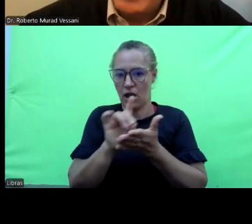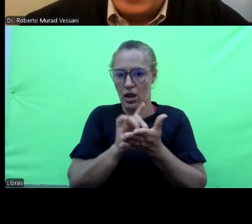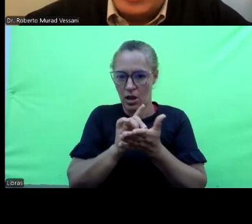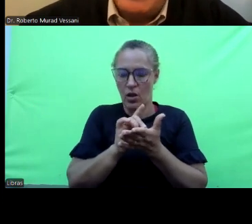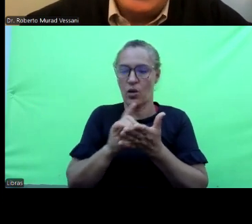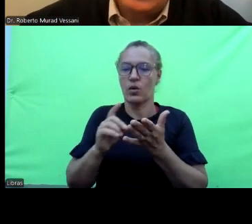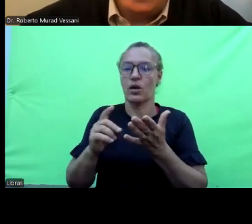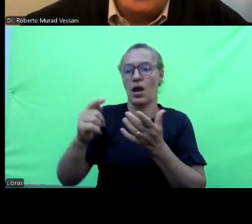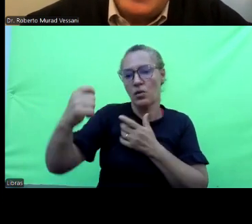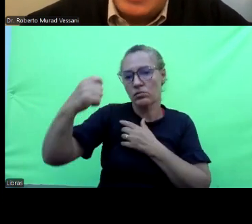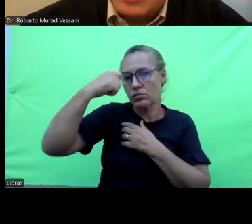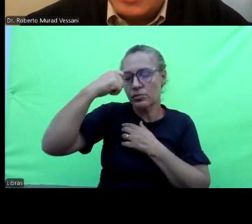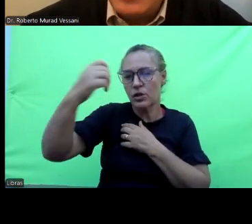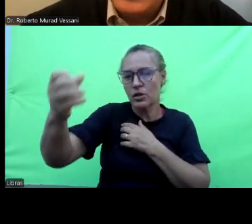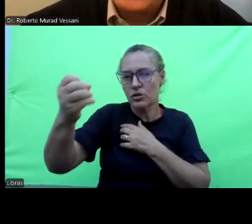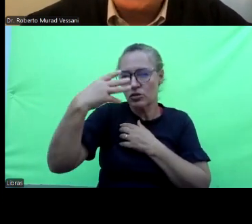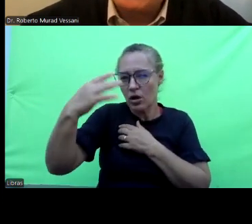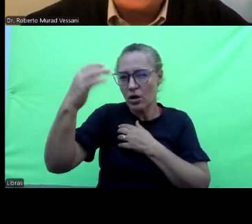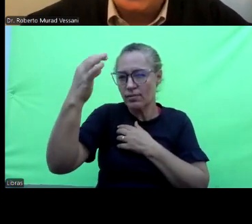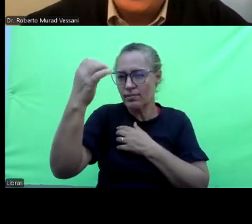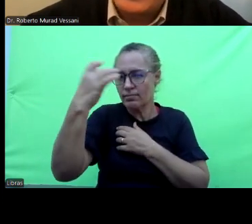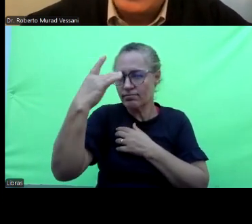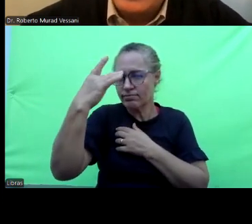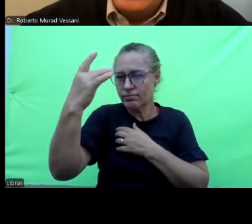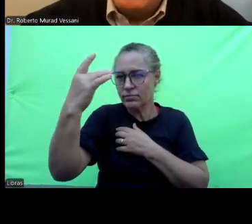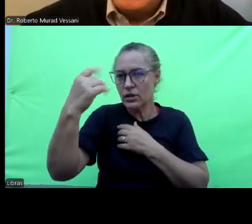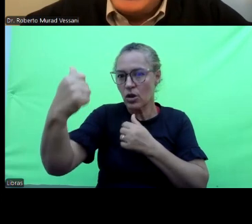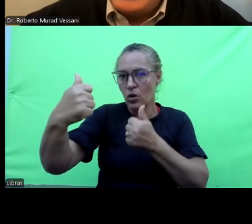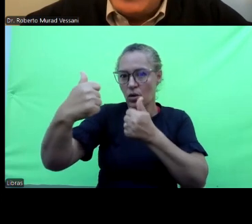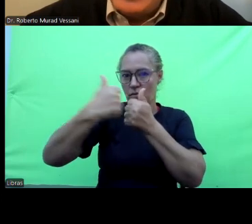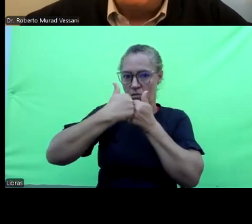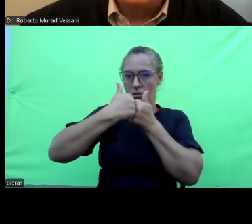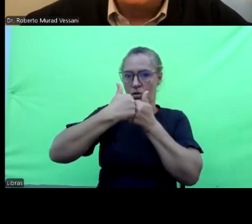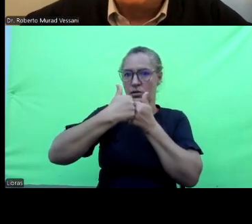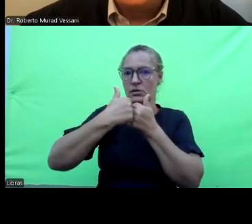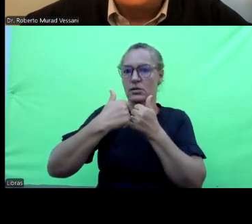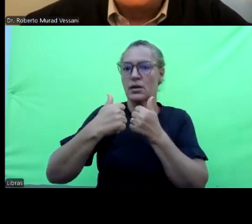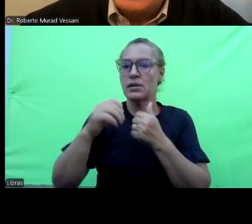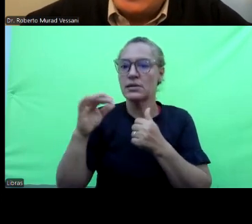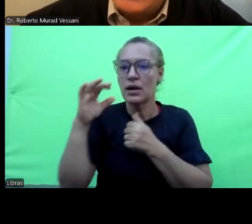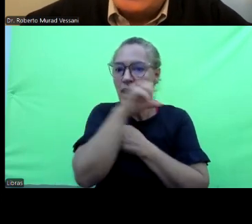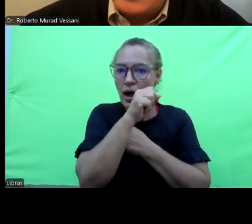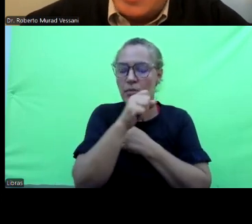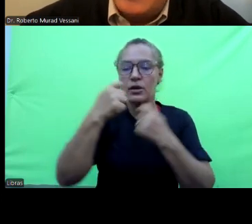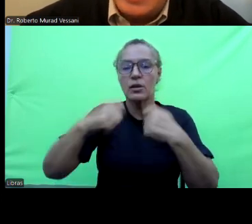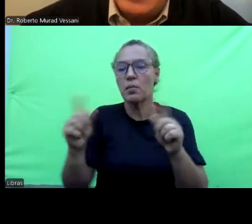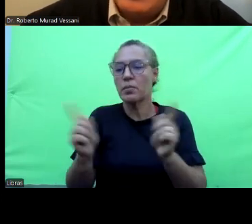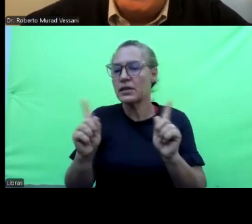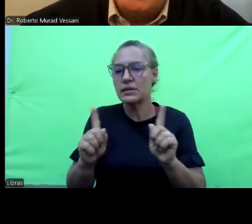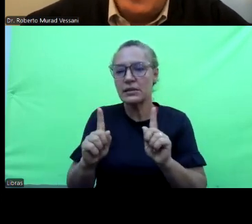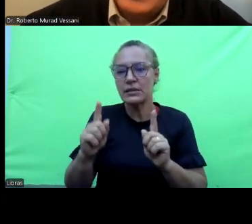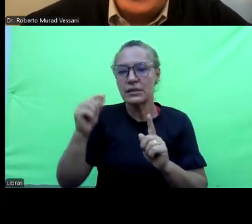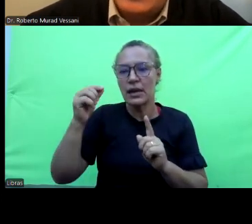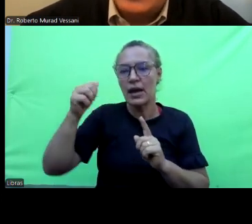de rebote. Ele joga um pistãozinho em direção ao olho, encosta, mas ele é tão rápido que não precisa nem de anestesia, né?